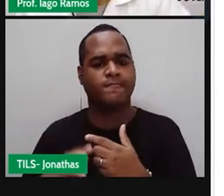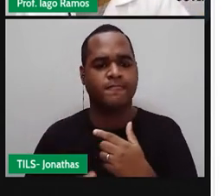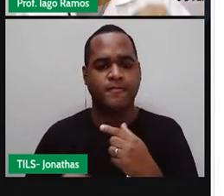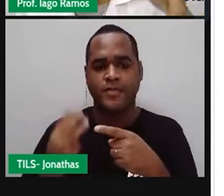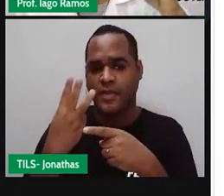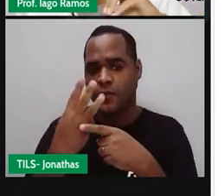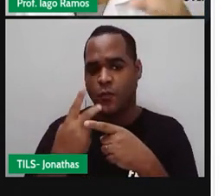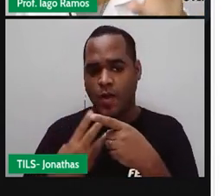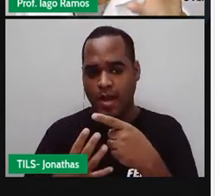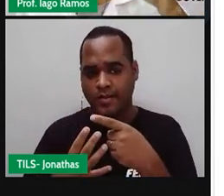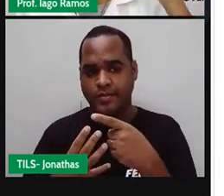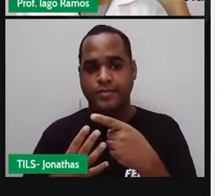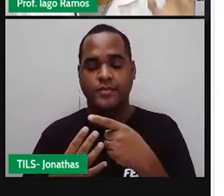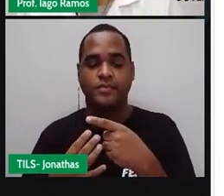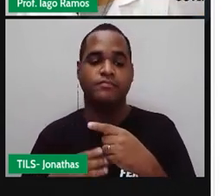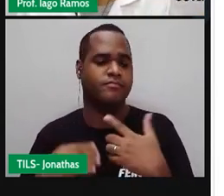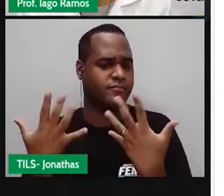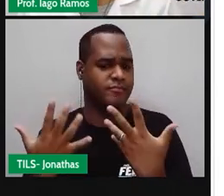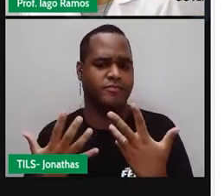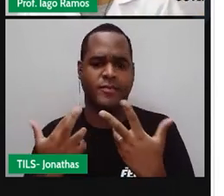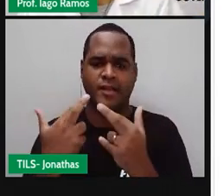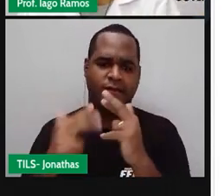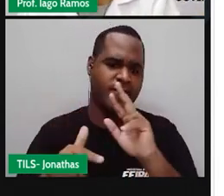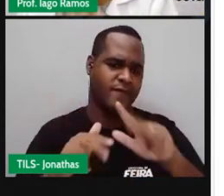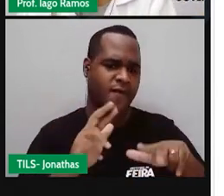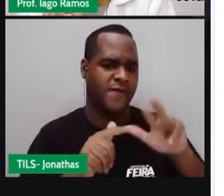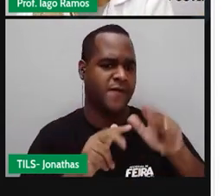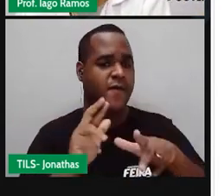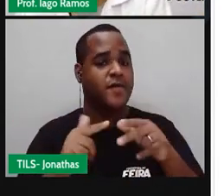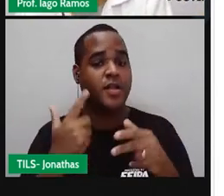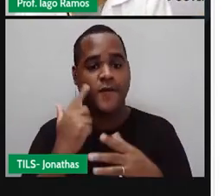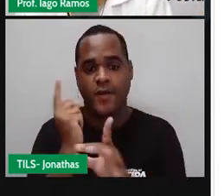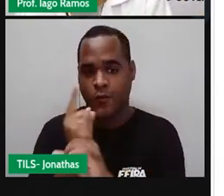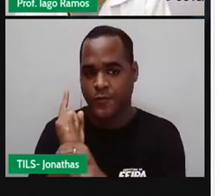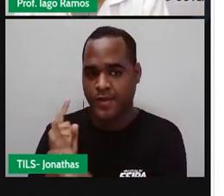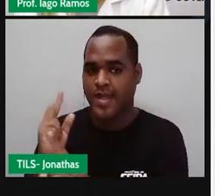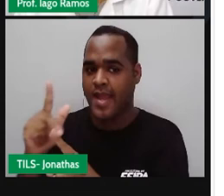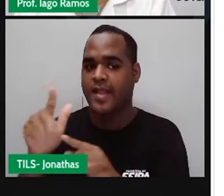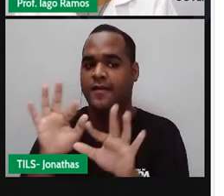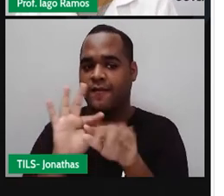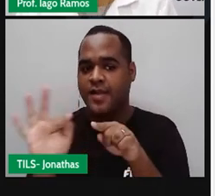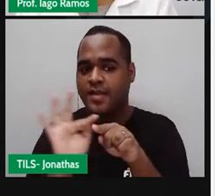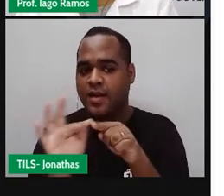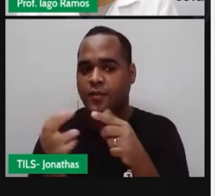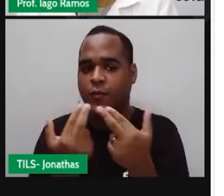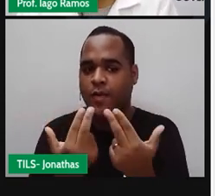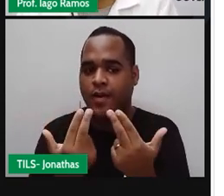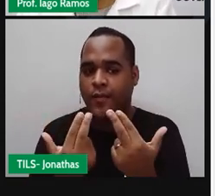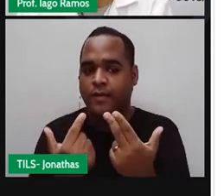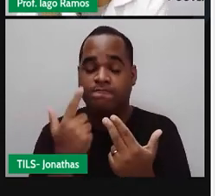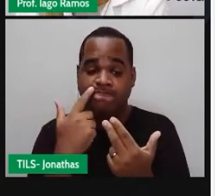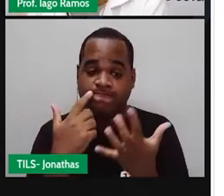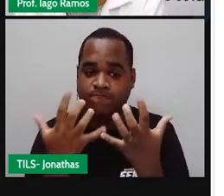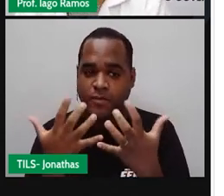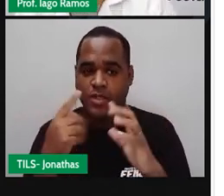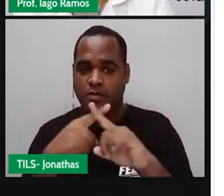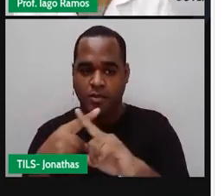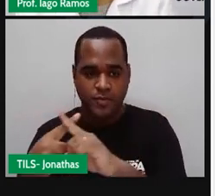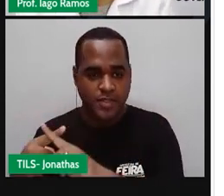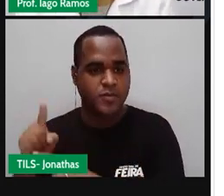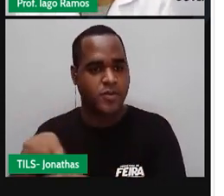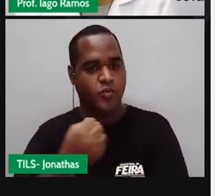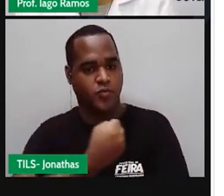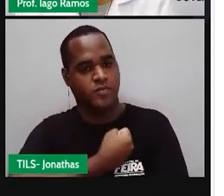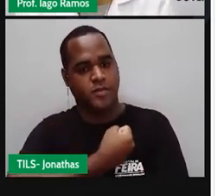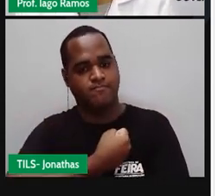vezes quatro em cima embaixo e assim sucessivamente para encontrar as frações equivalentes você pode fazer multiplicações a